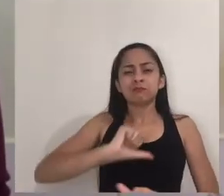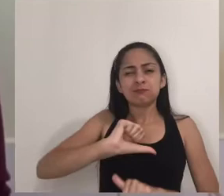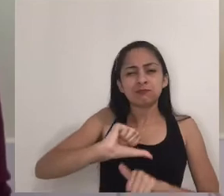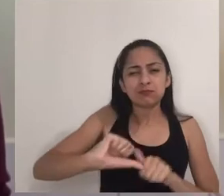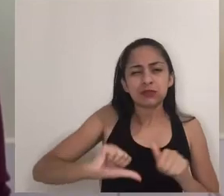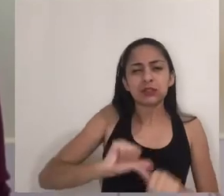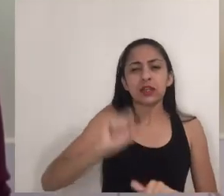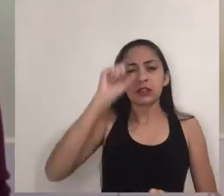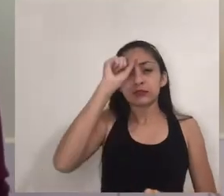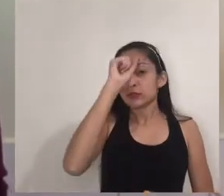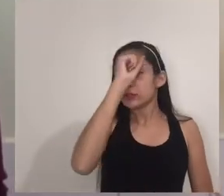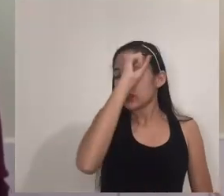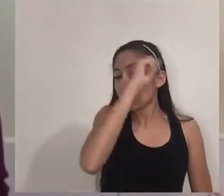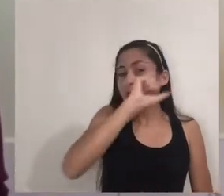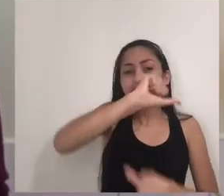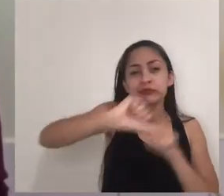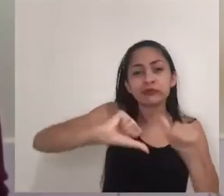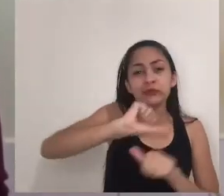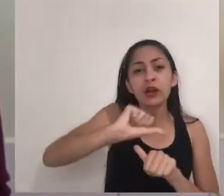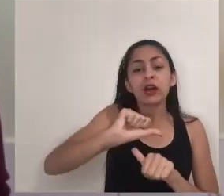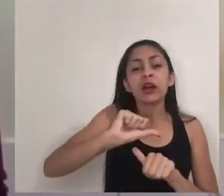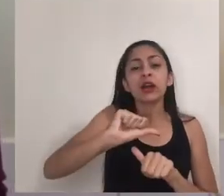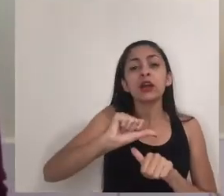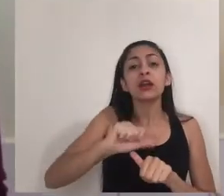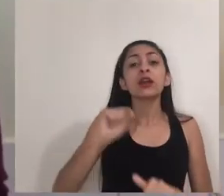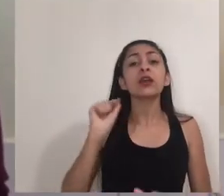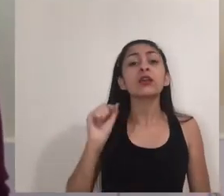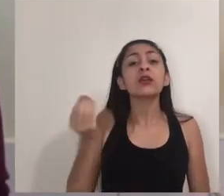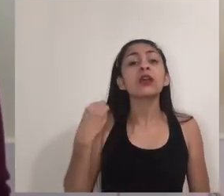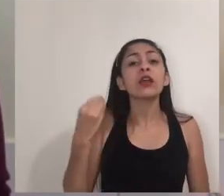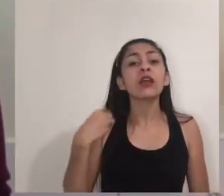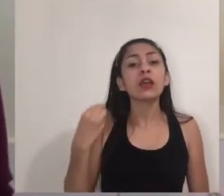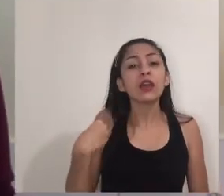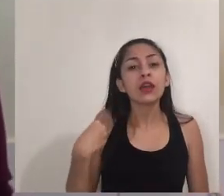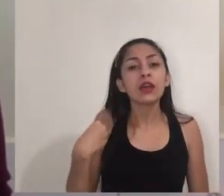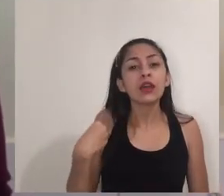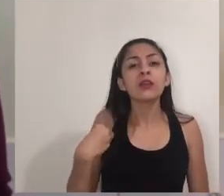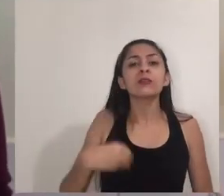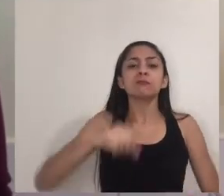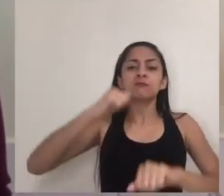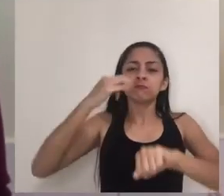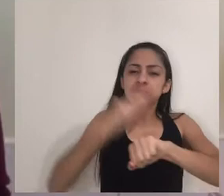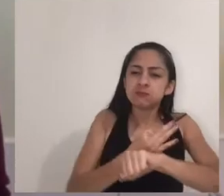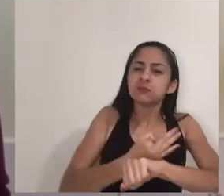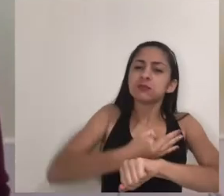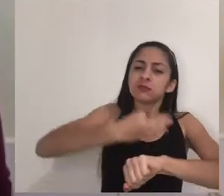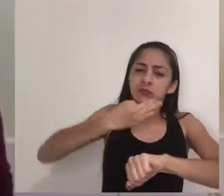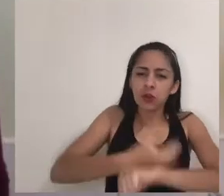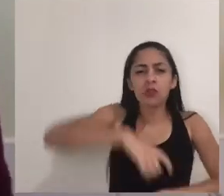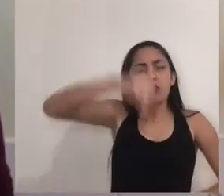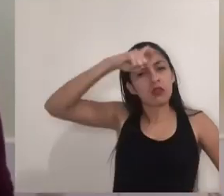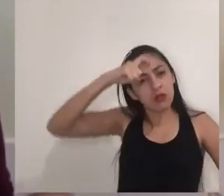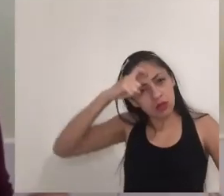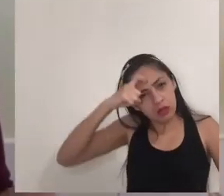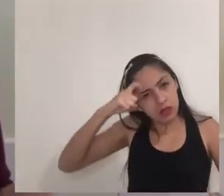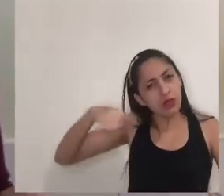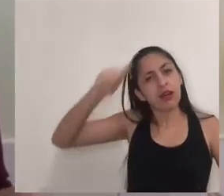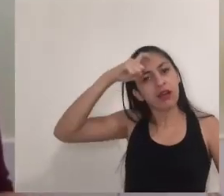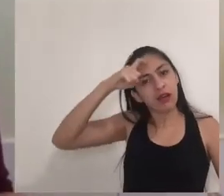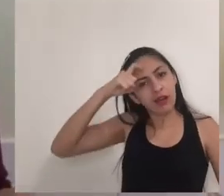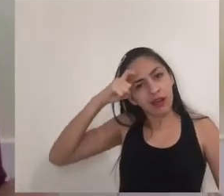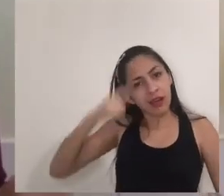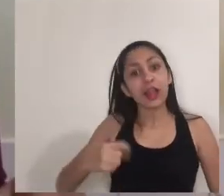a perseverança. E essa perseverança só é possível quando nós nos tornamos reconhecedores da